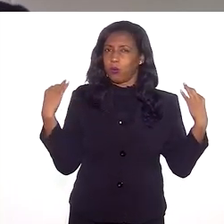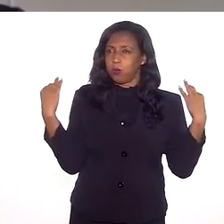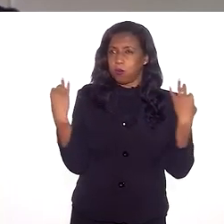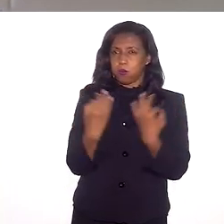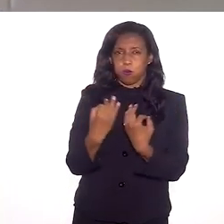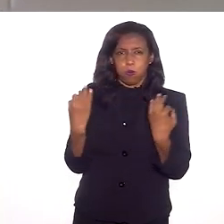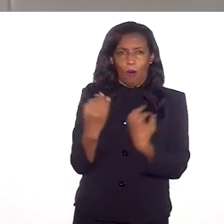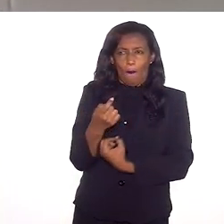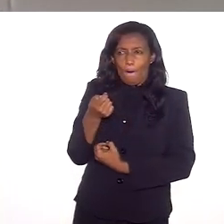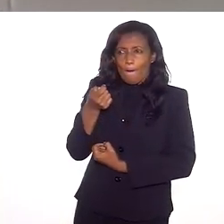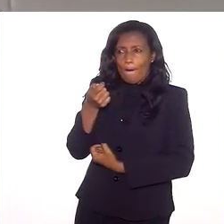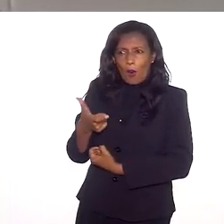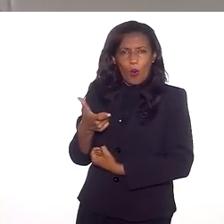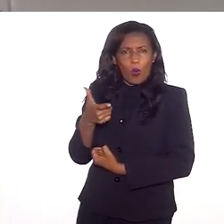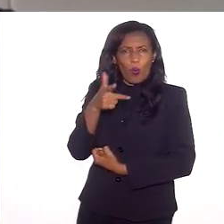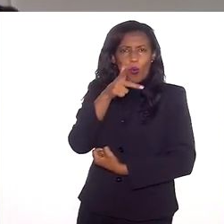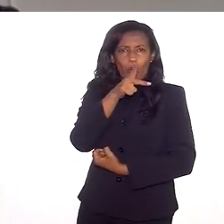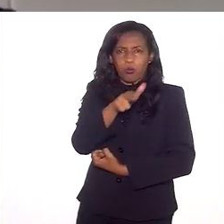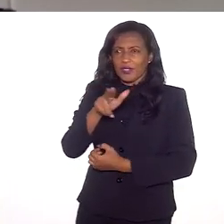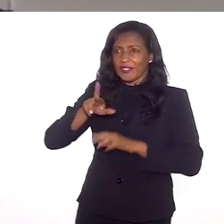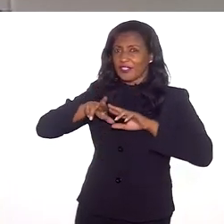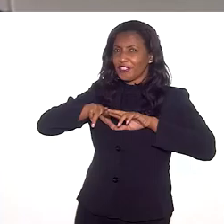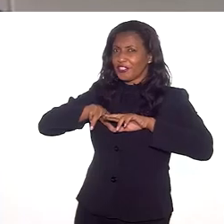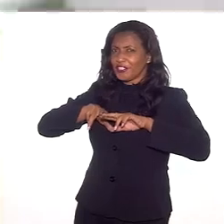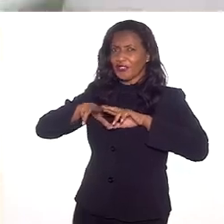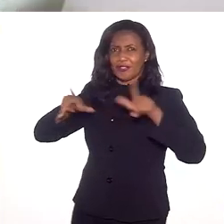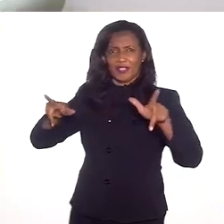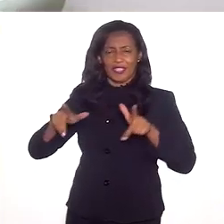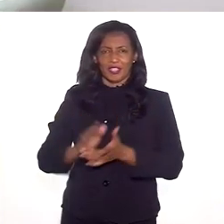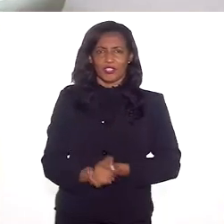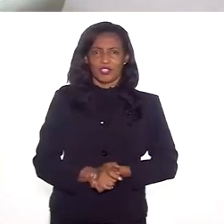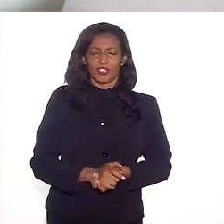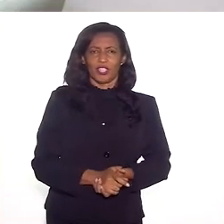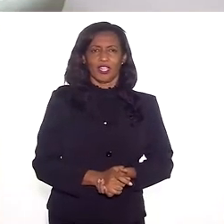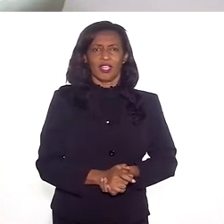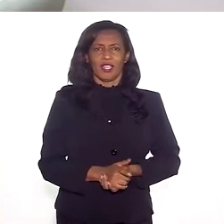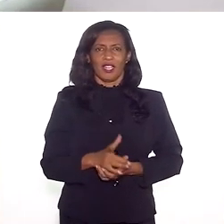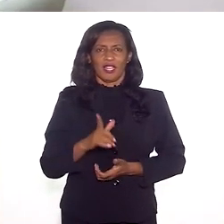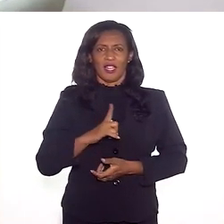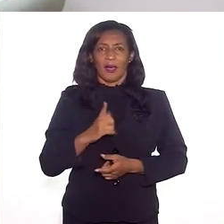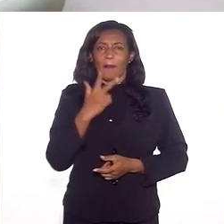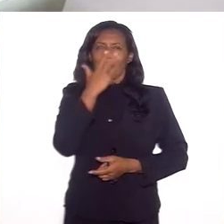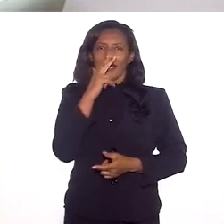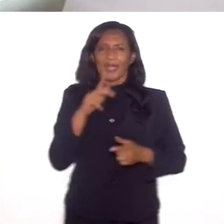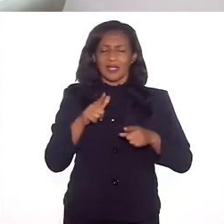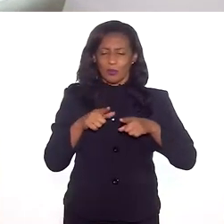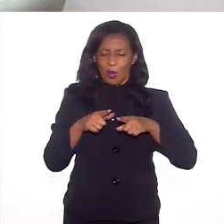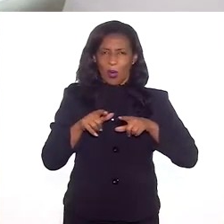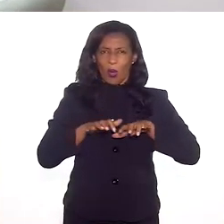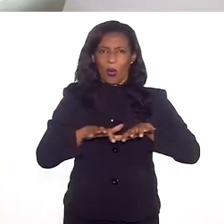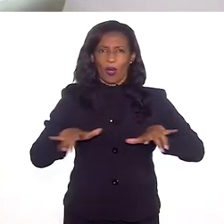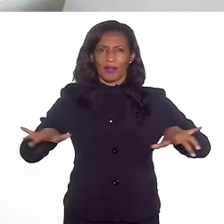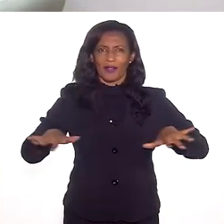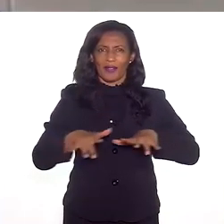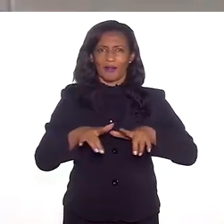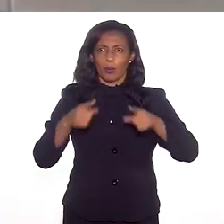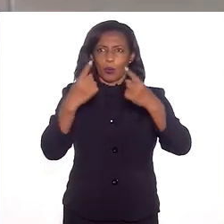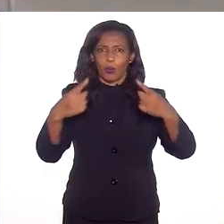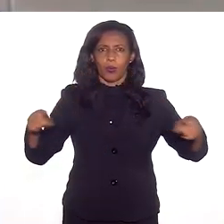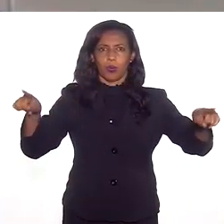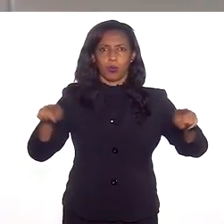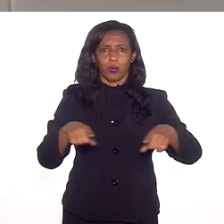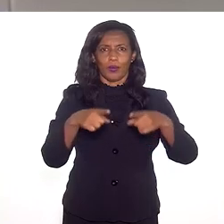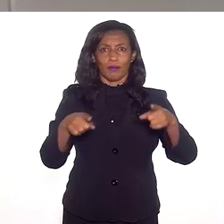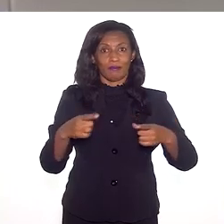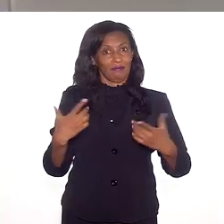pouco usual, né? Transformando a guitarra quase como em uma verdadeira orquestra. Então, essa será